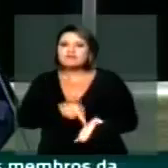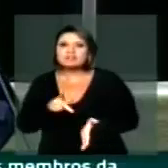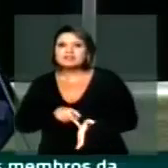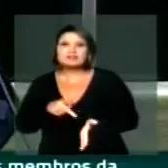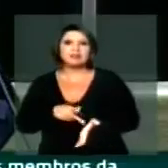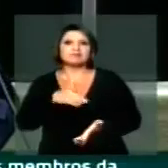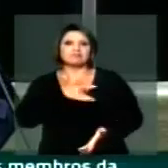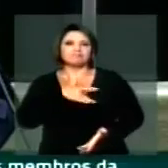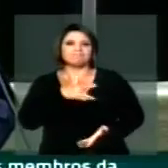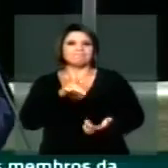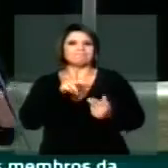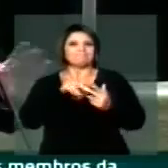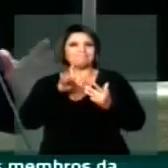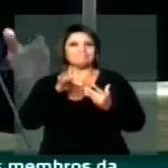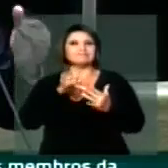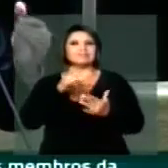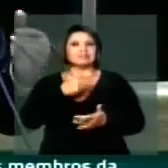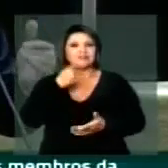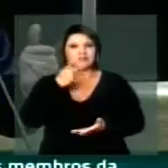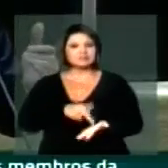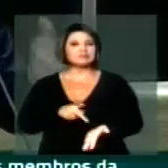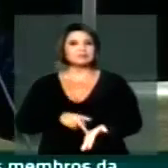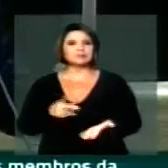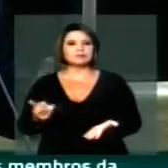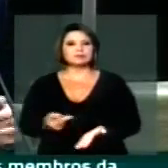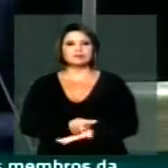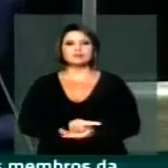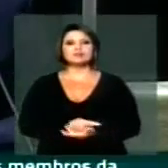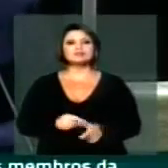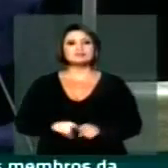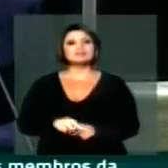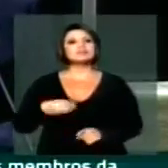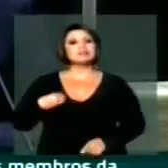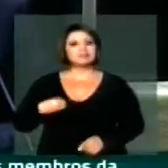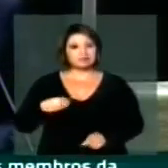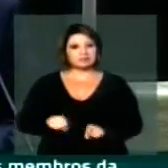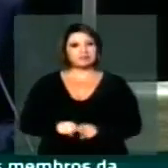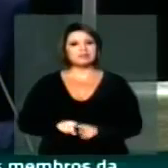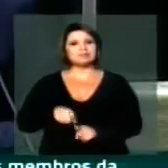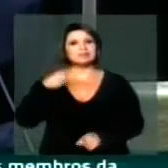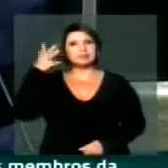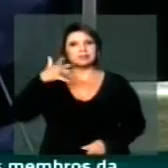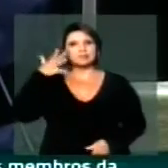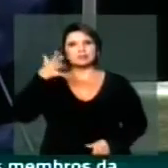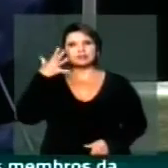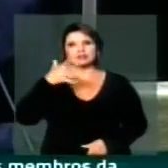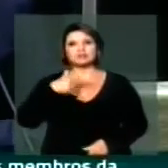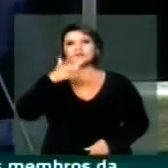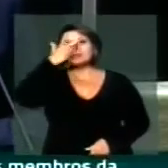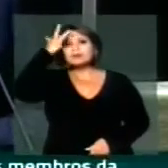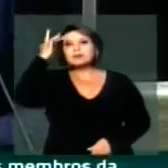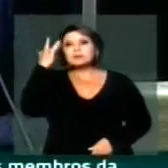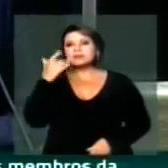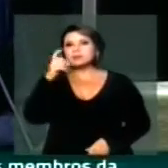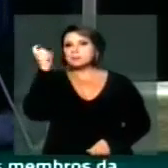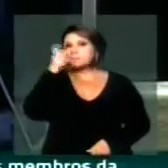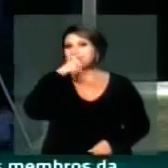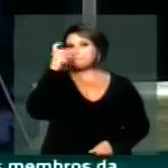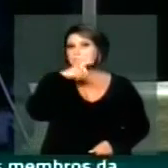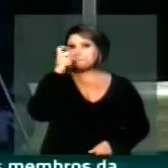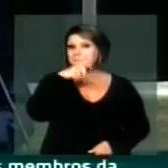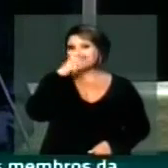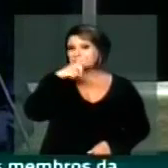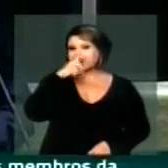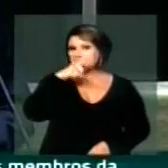sinceros. Porque o que ocorre na vida, também na política? Quando alguém mente,